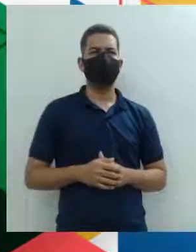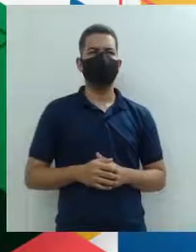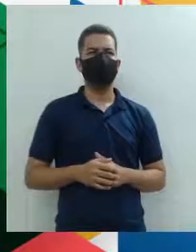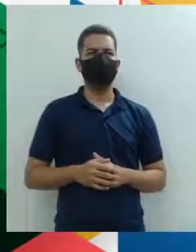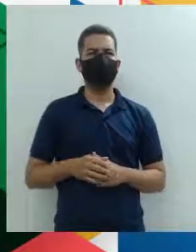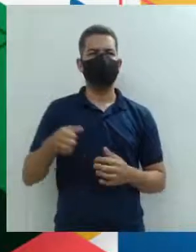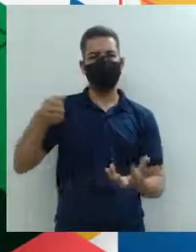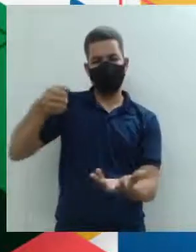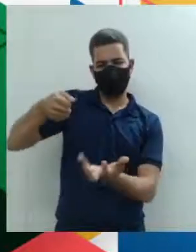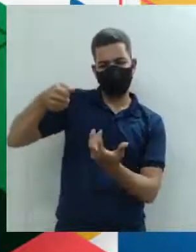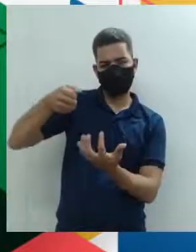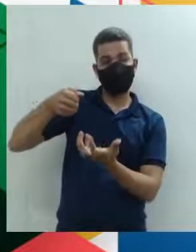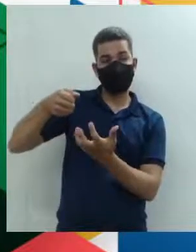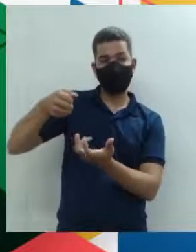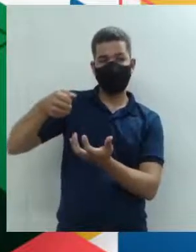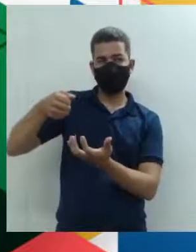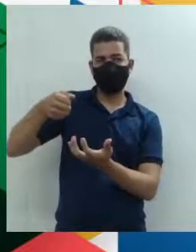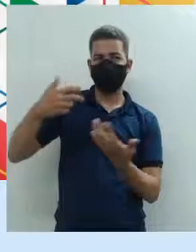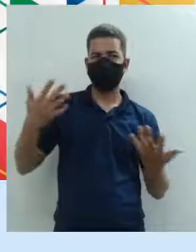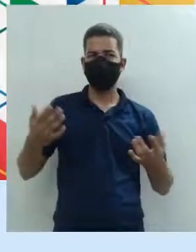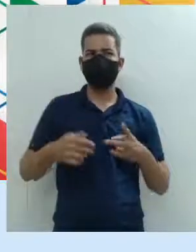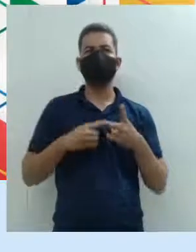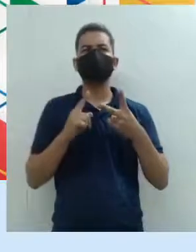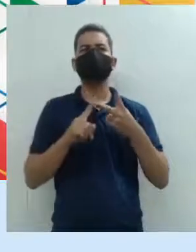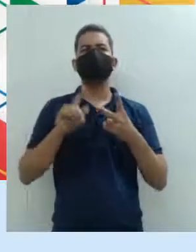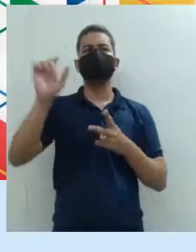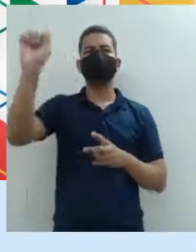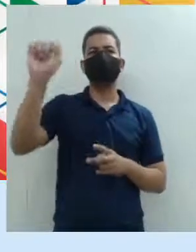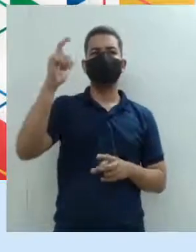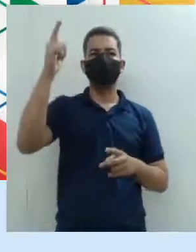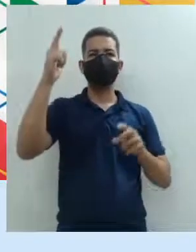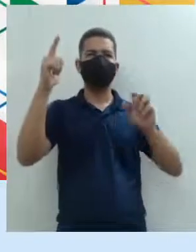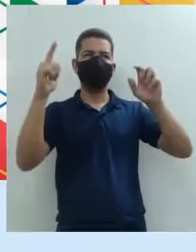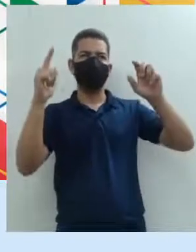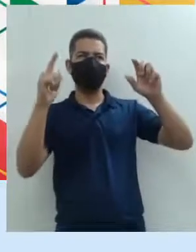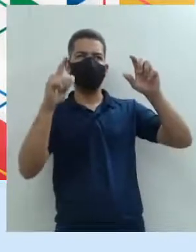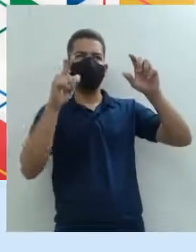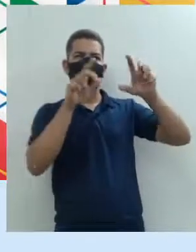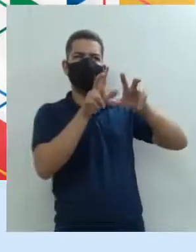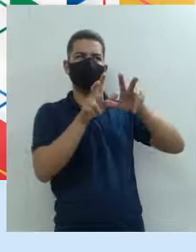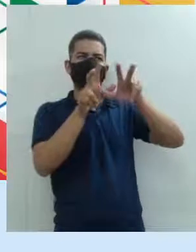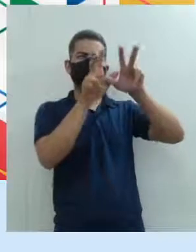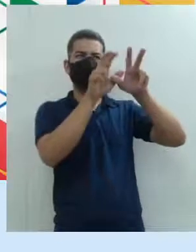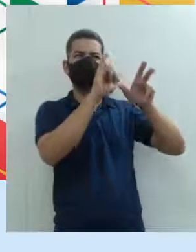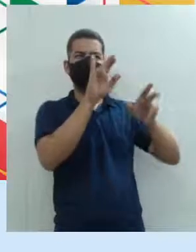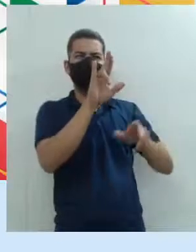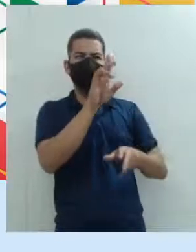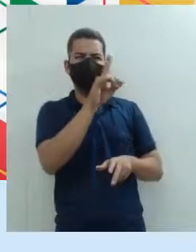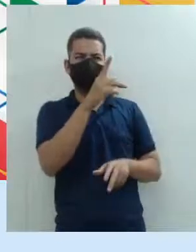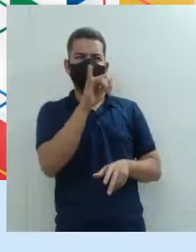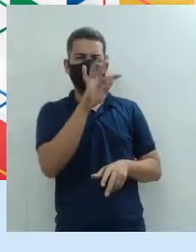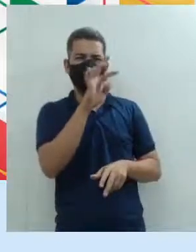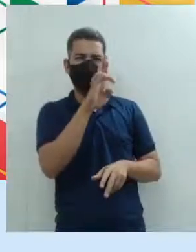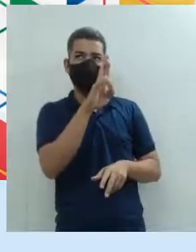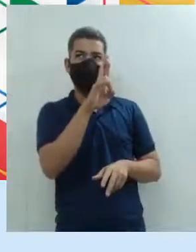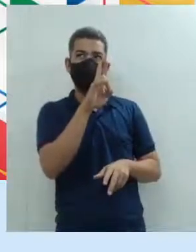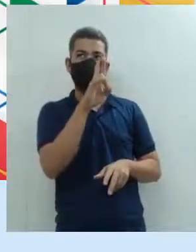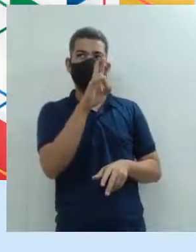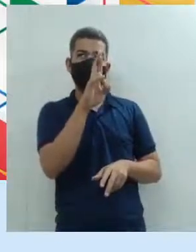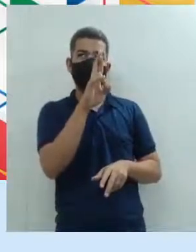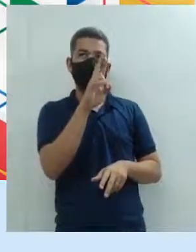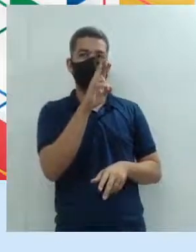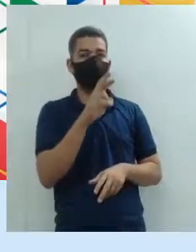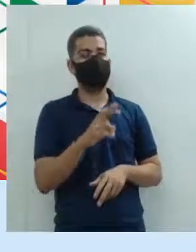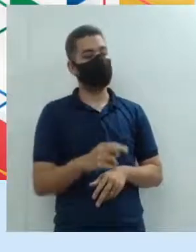que eu só tenho irradiação térmica? Do Sol para um satélite de Júpiter, essa aí já fico mais atento, né? Do Sol para um satélite